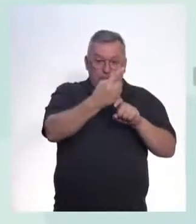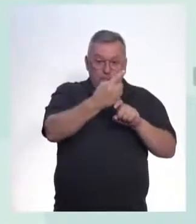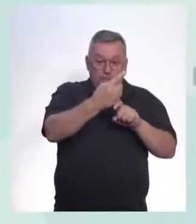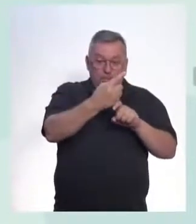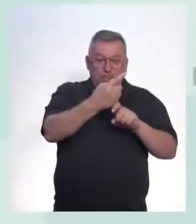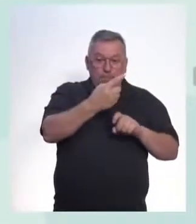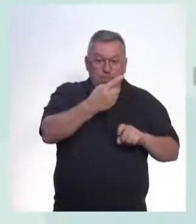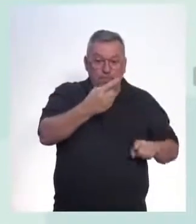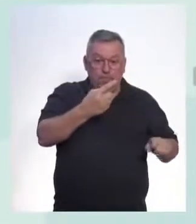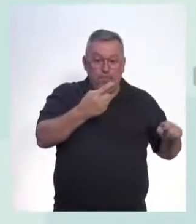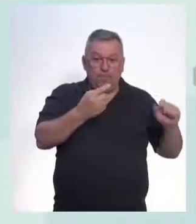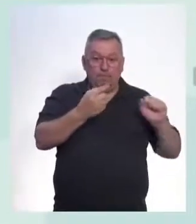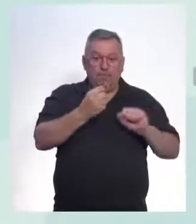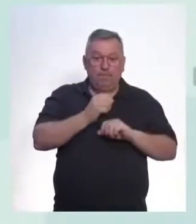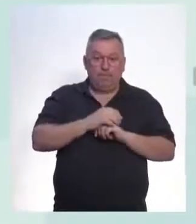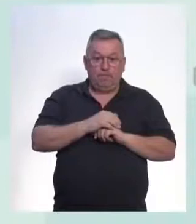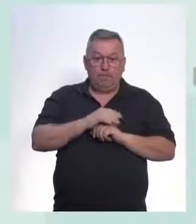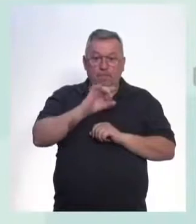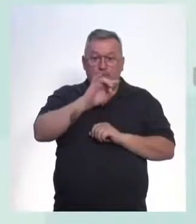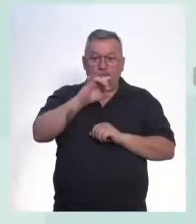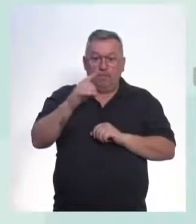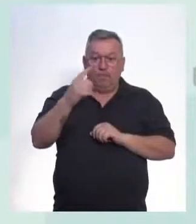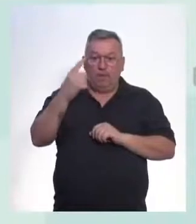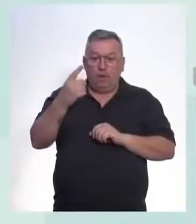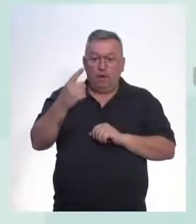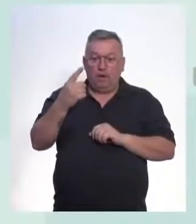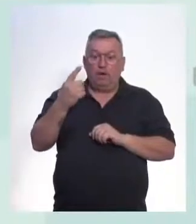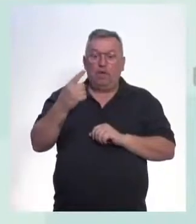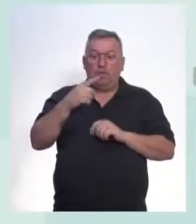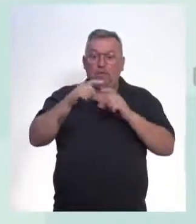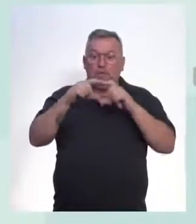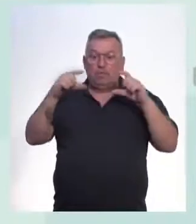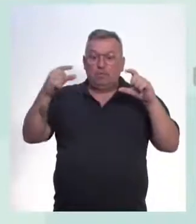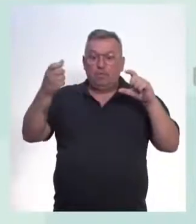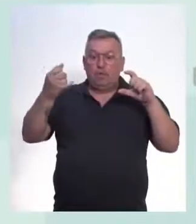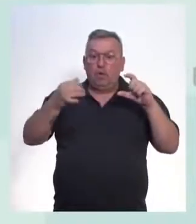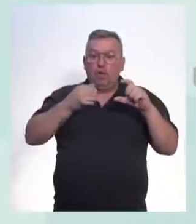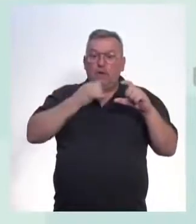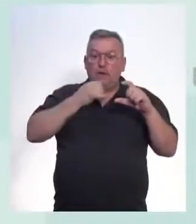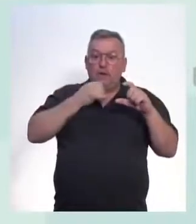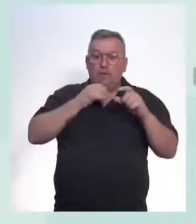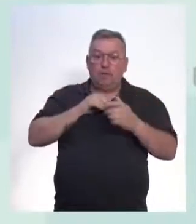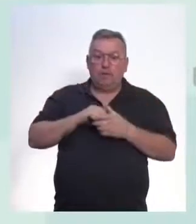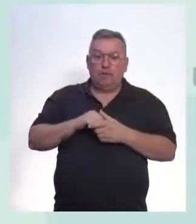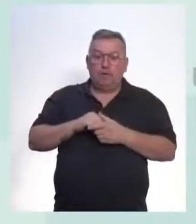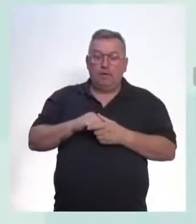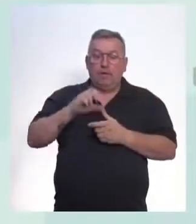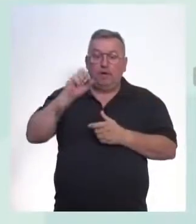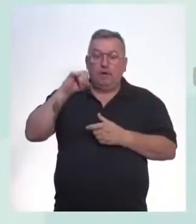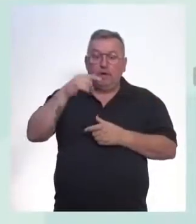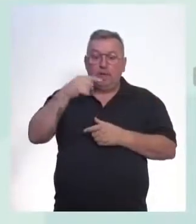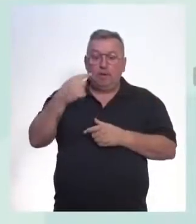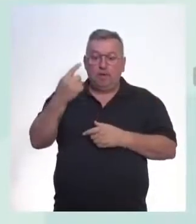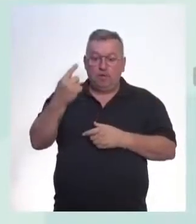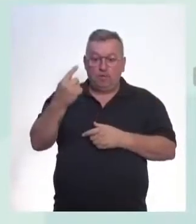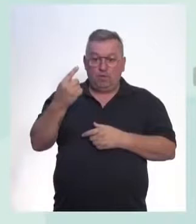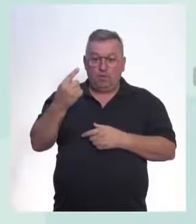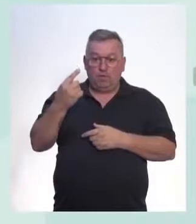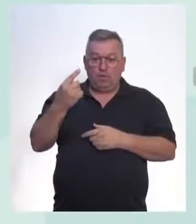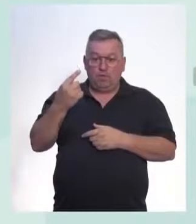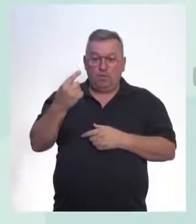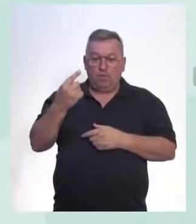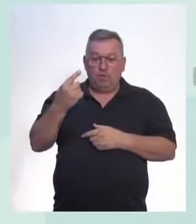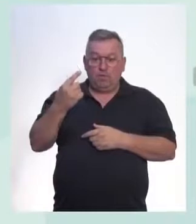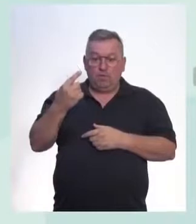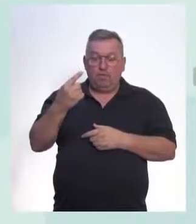eu substituí em cada uma das equações. Então, por exemplo, se é menos 1,